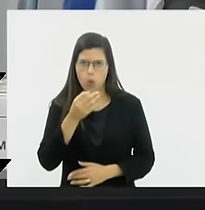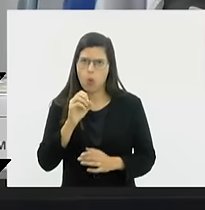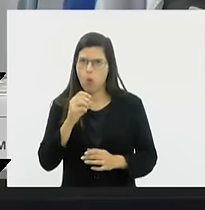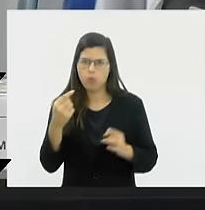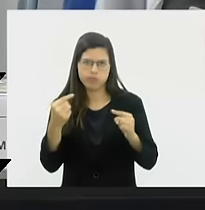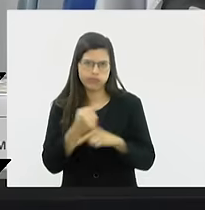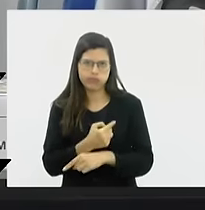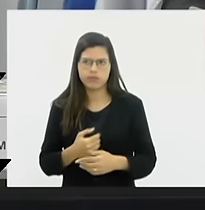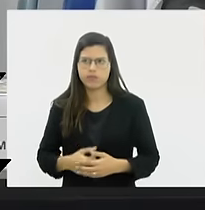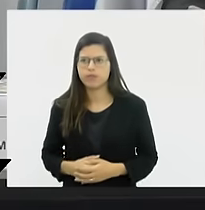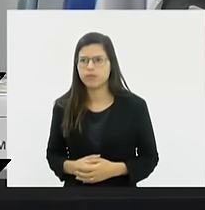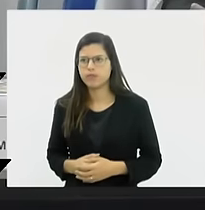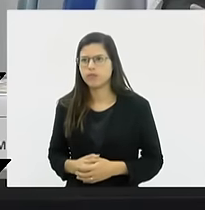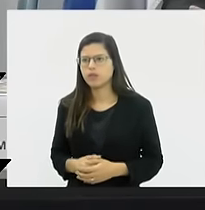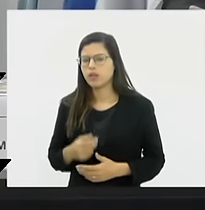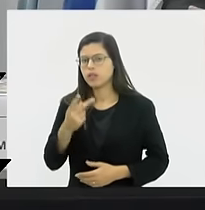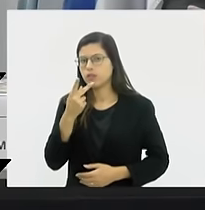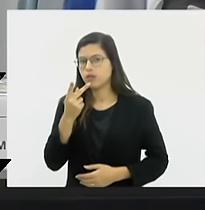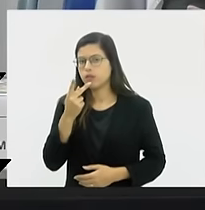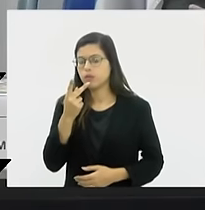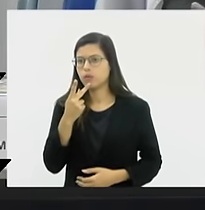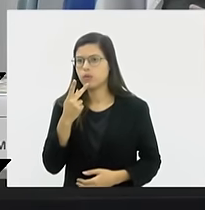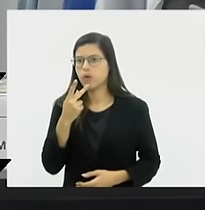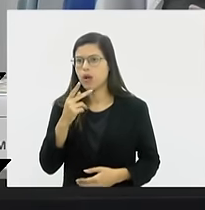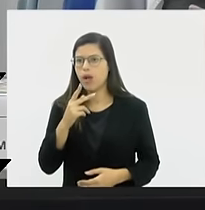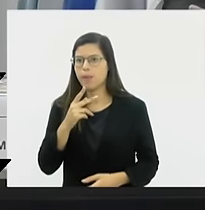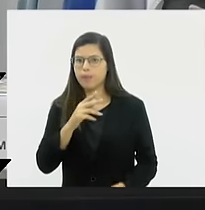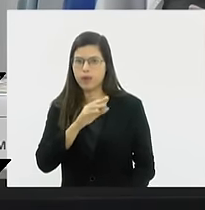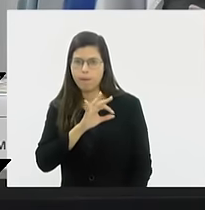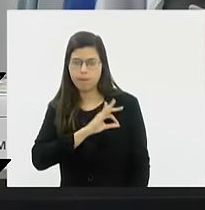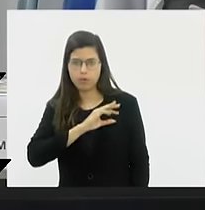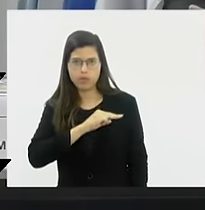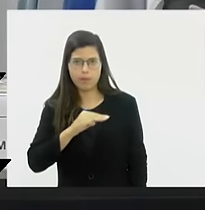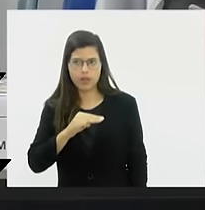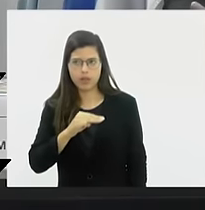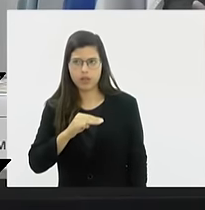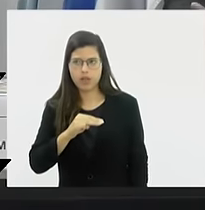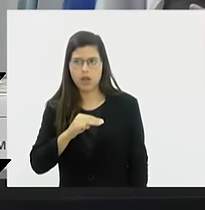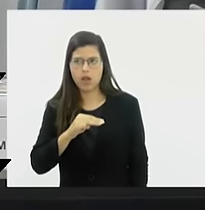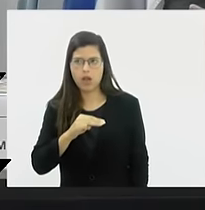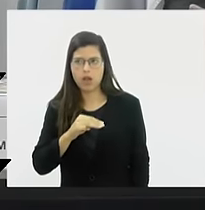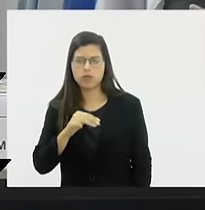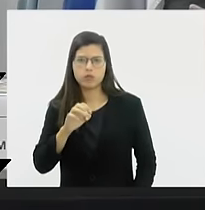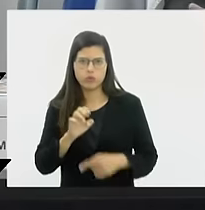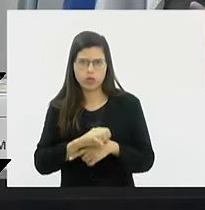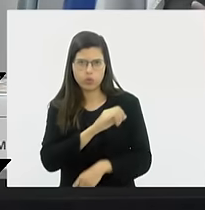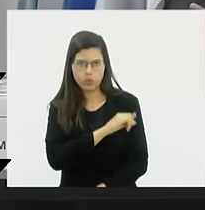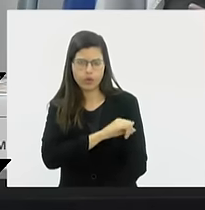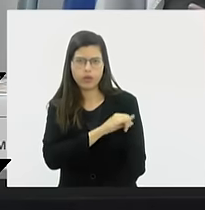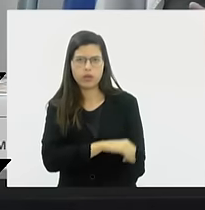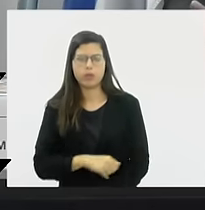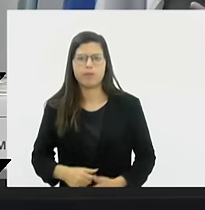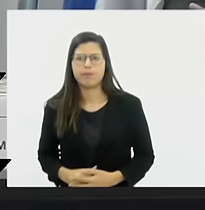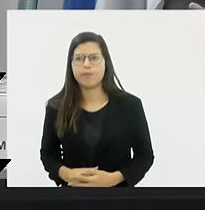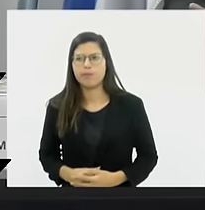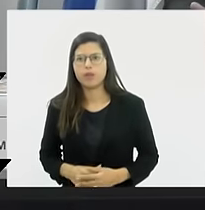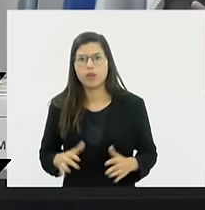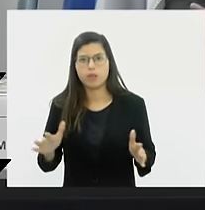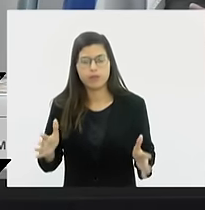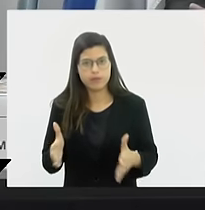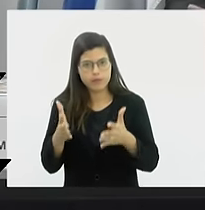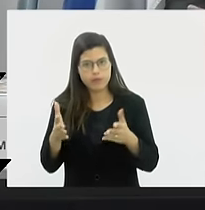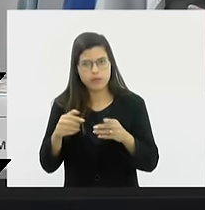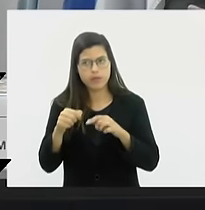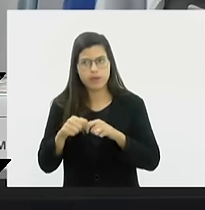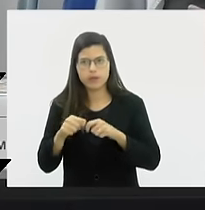falou, que a PM promova, a Polícia Militar do Estado do Rio de Janeiro, promova